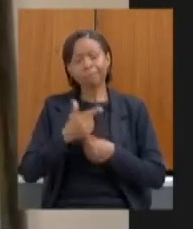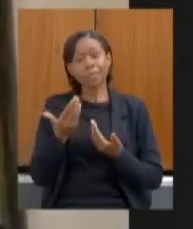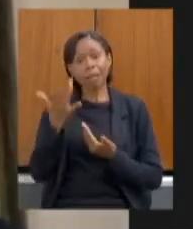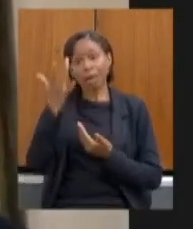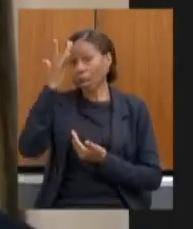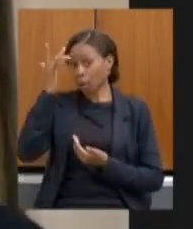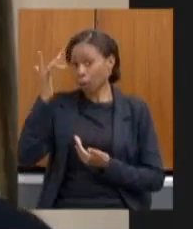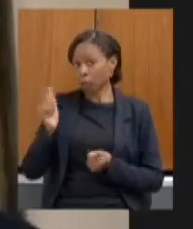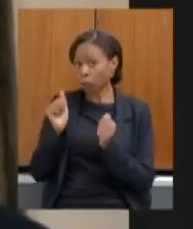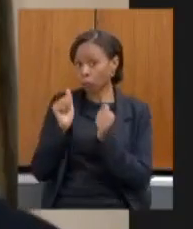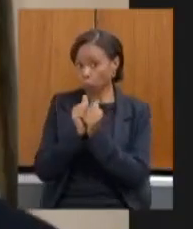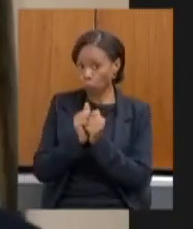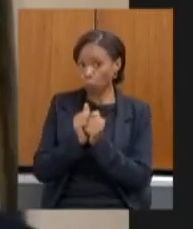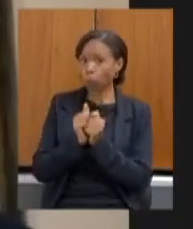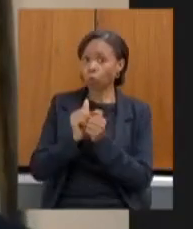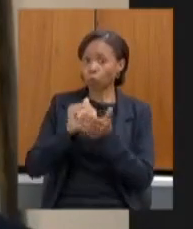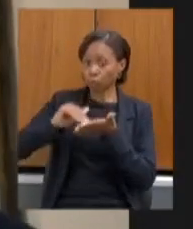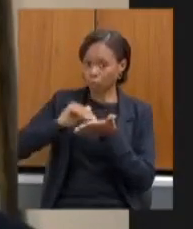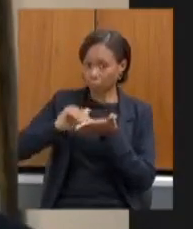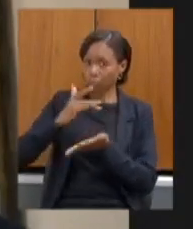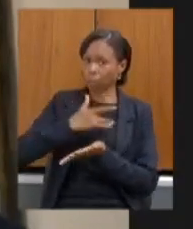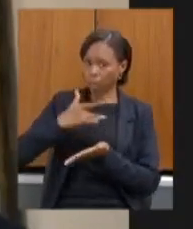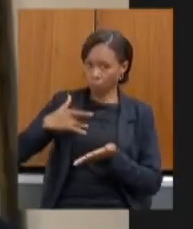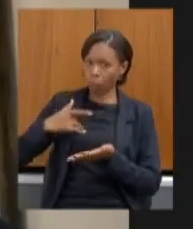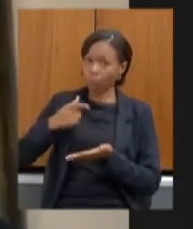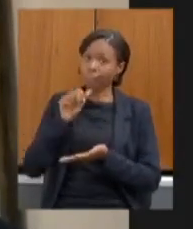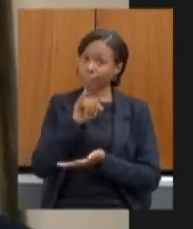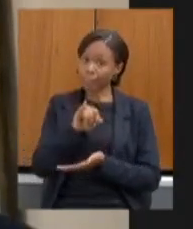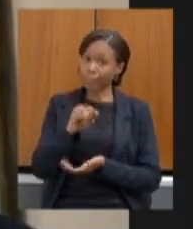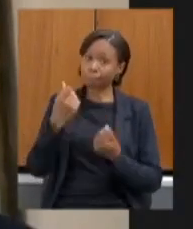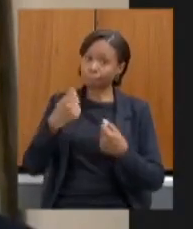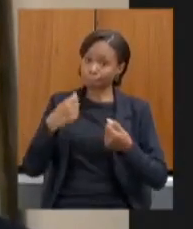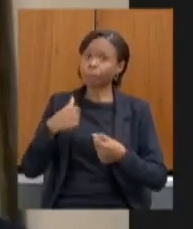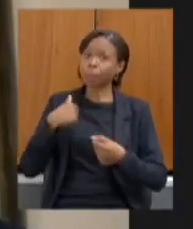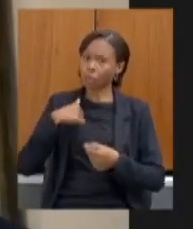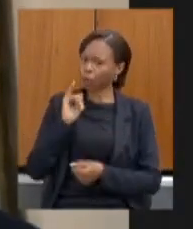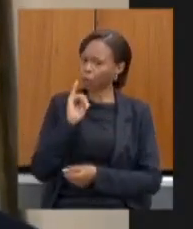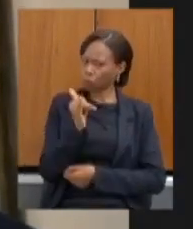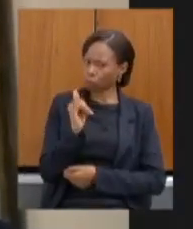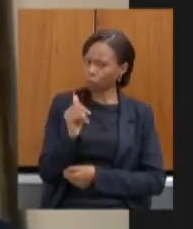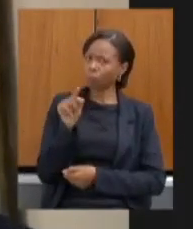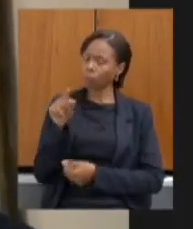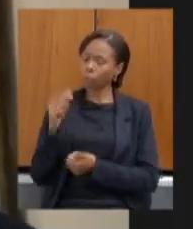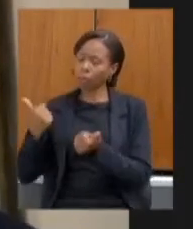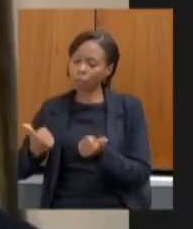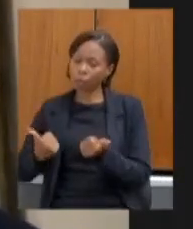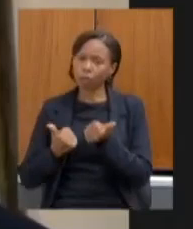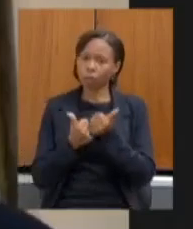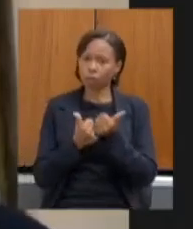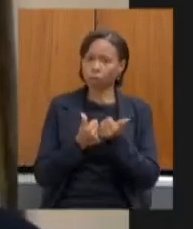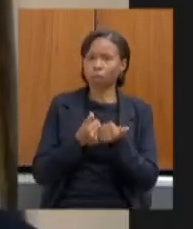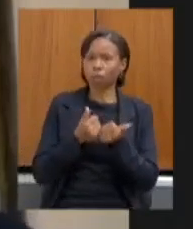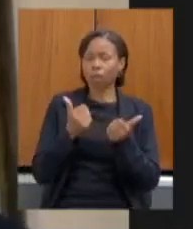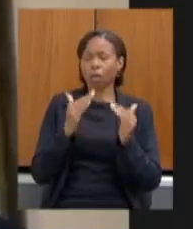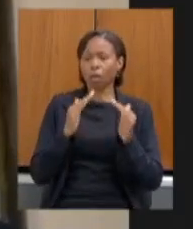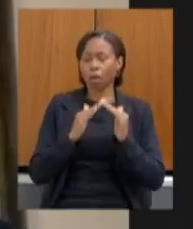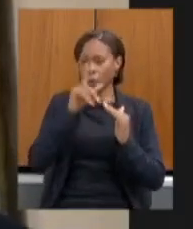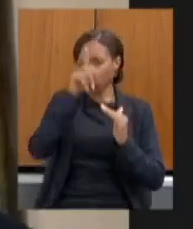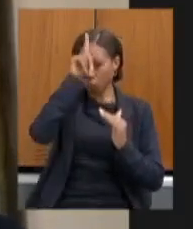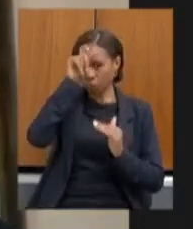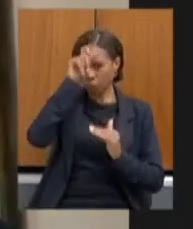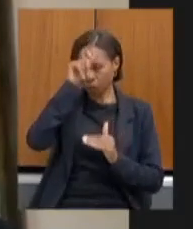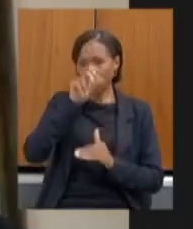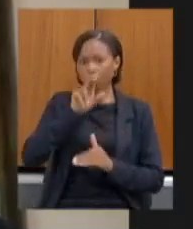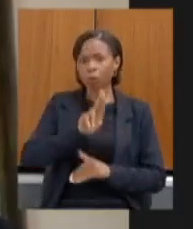o secretário de saúde e se for necessário eu irei acioná-lo para que a gente possa dar esse suporte ao hospital universitário da